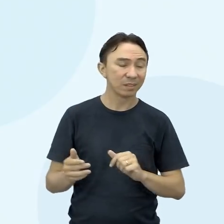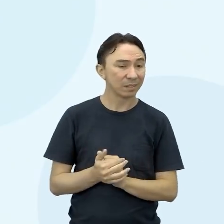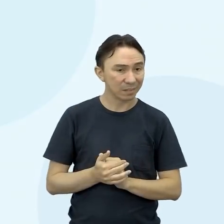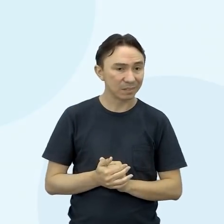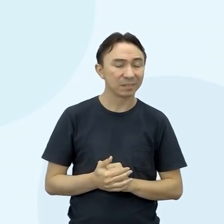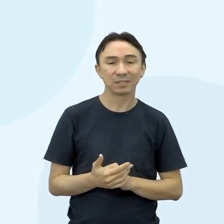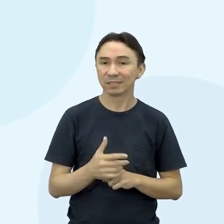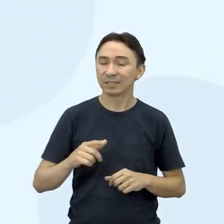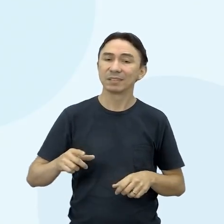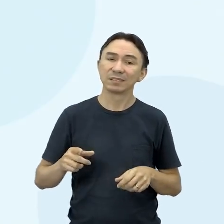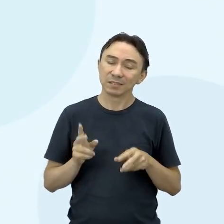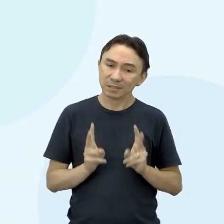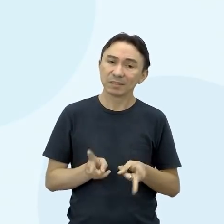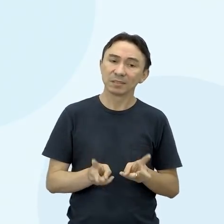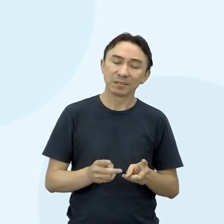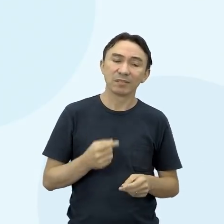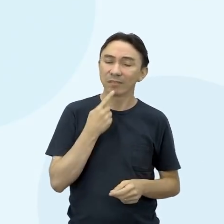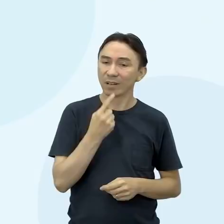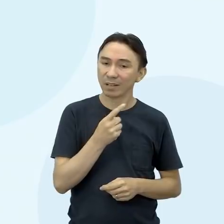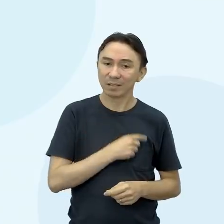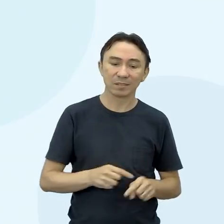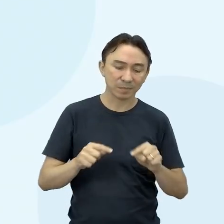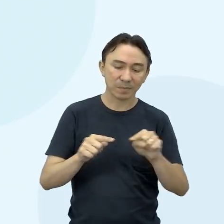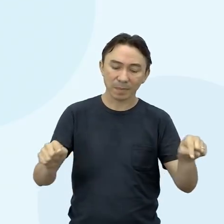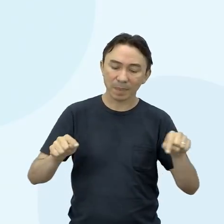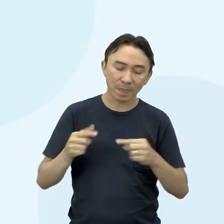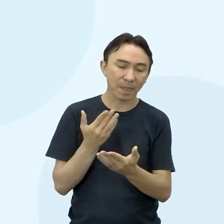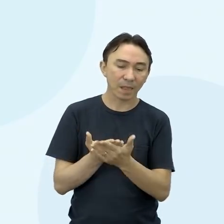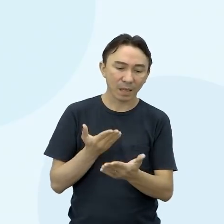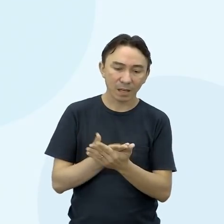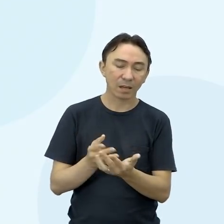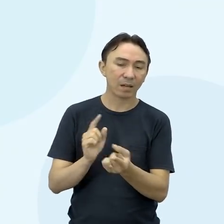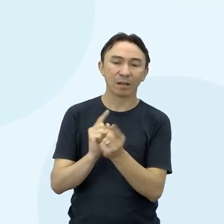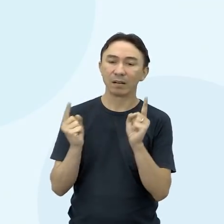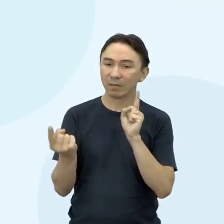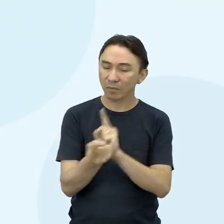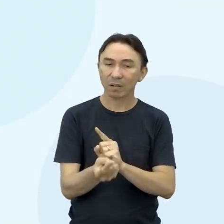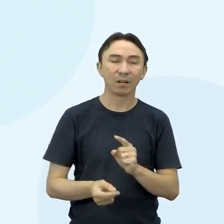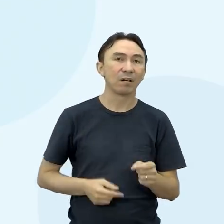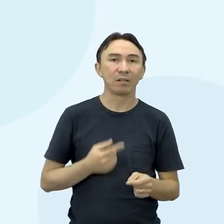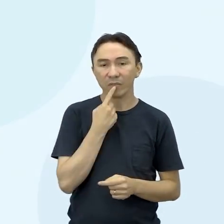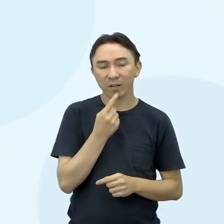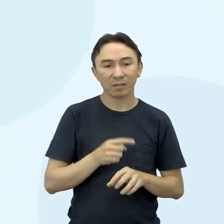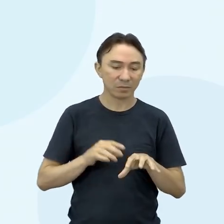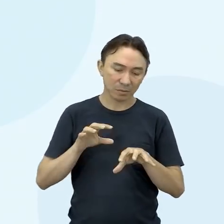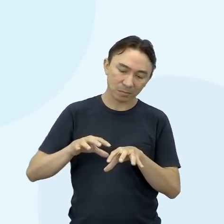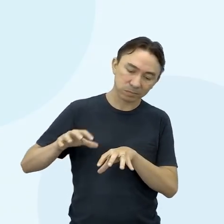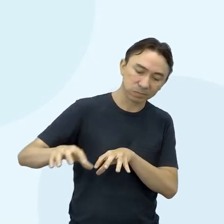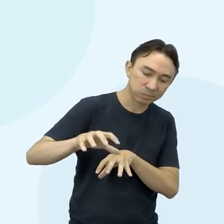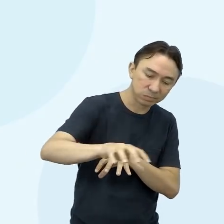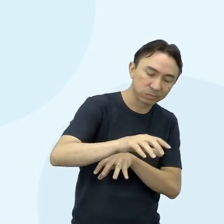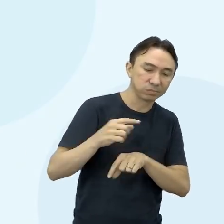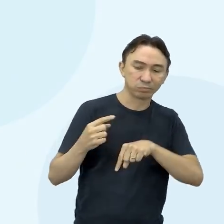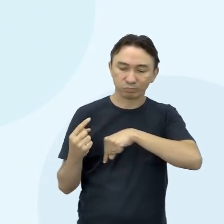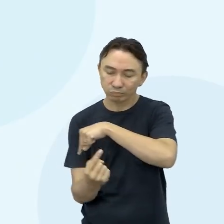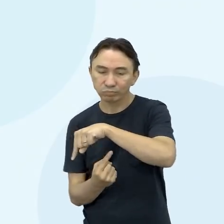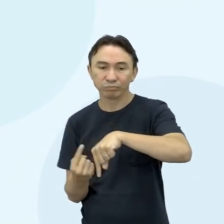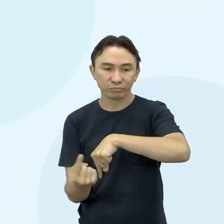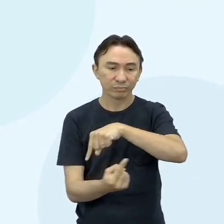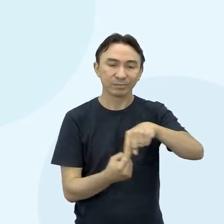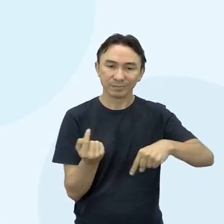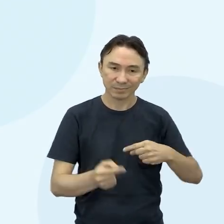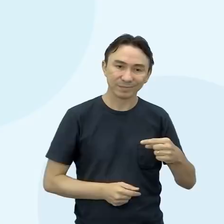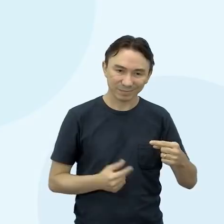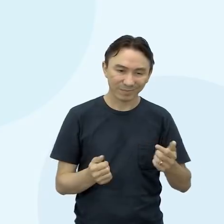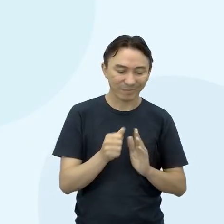de sala de aula invertida, a gente fala de rotação por estações, a gente fala de atividades práticas, e esse